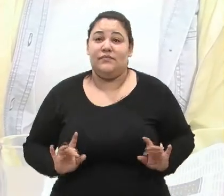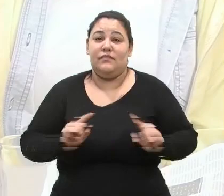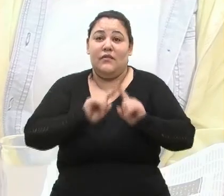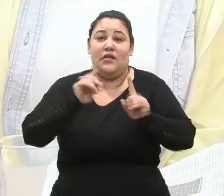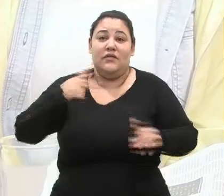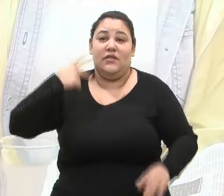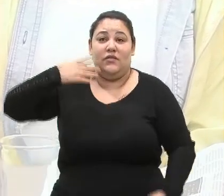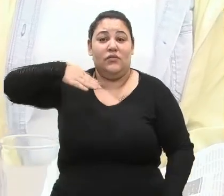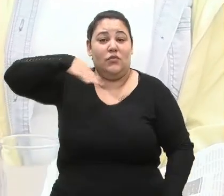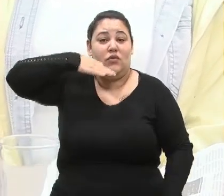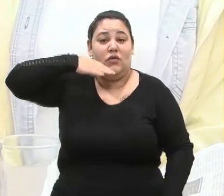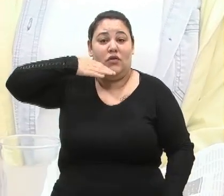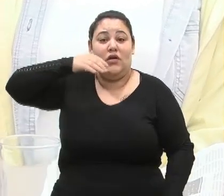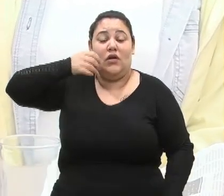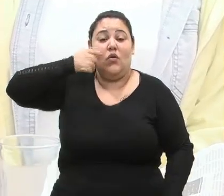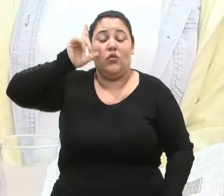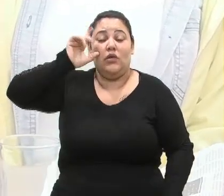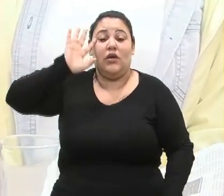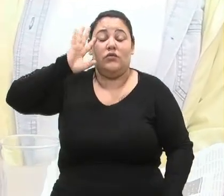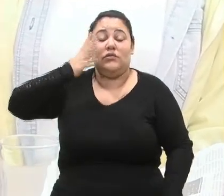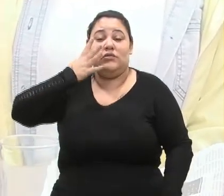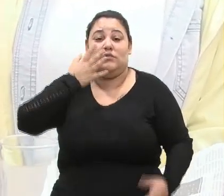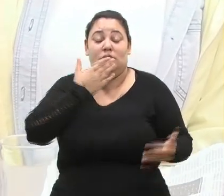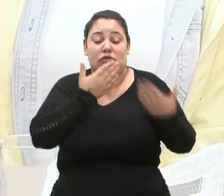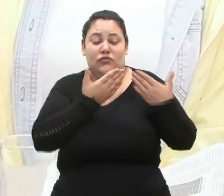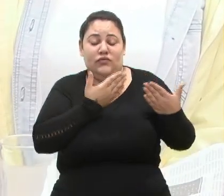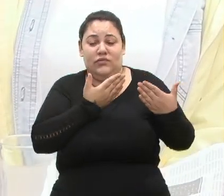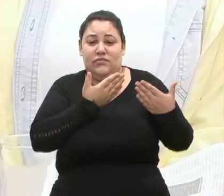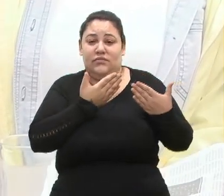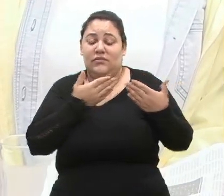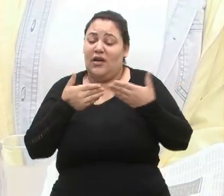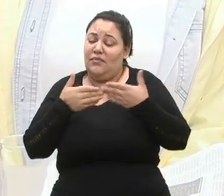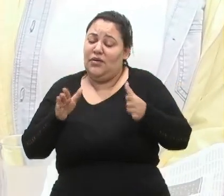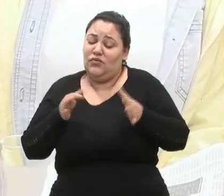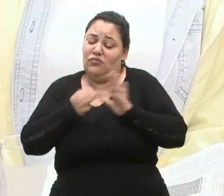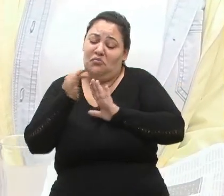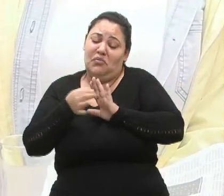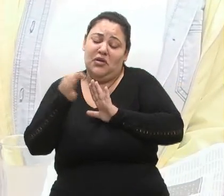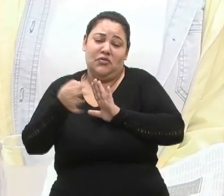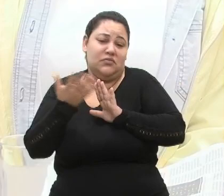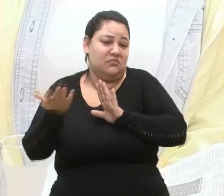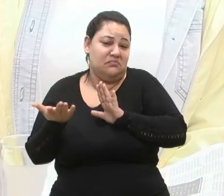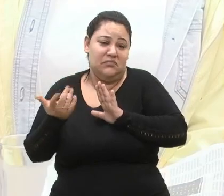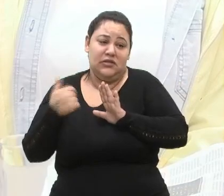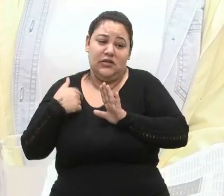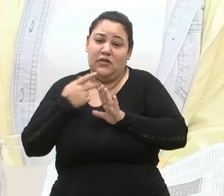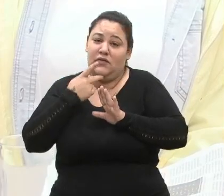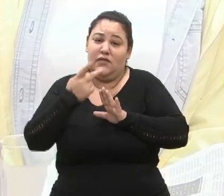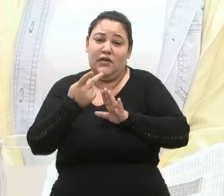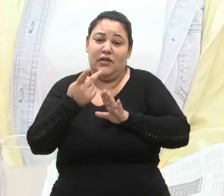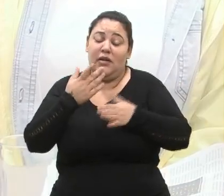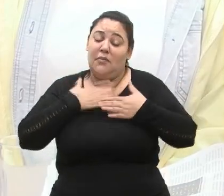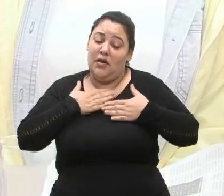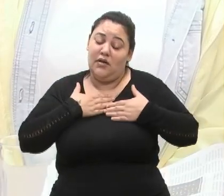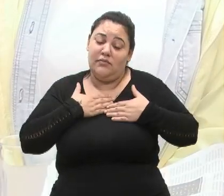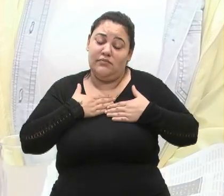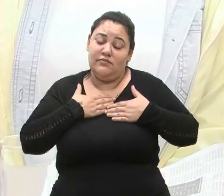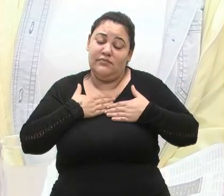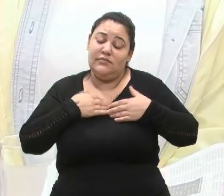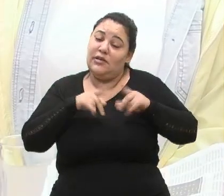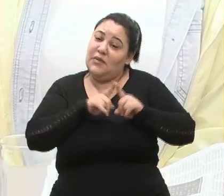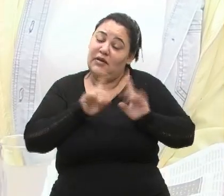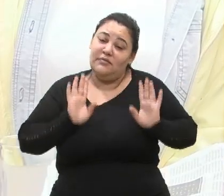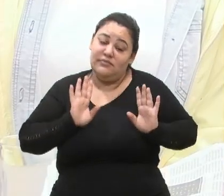isso. Ontem ocorreu uma decisão, se abriu um precedente, e eu me referi da minha opinião, e agora nós